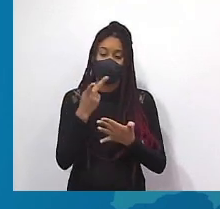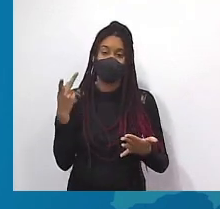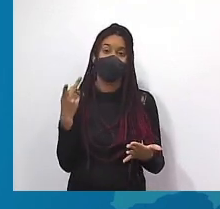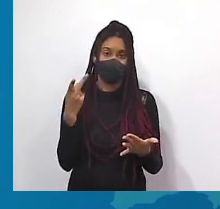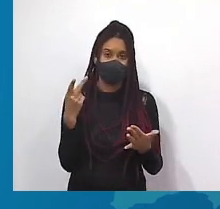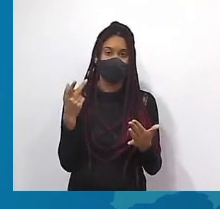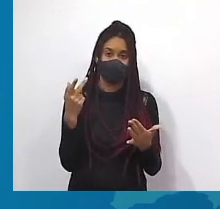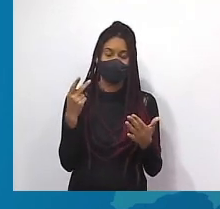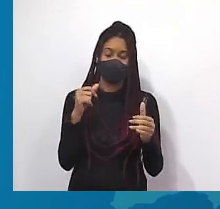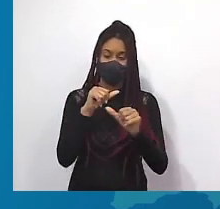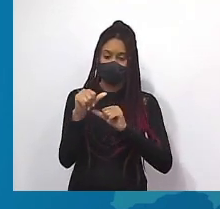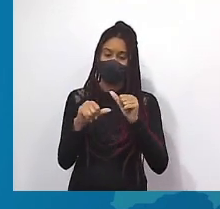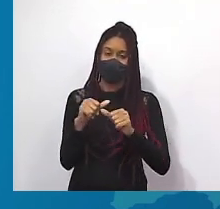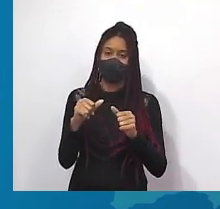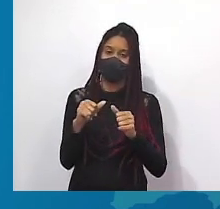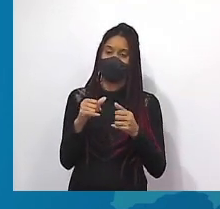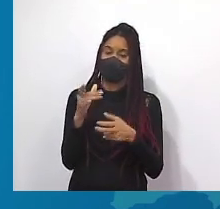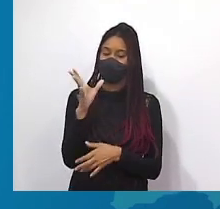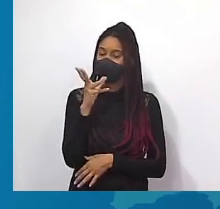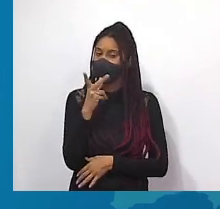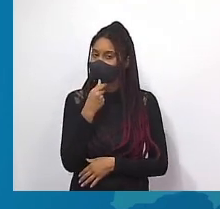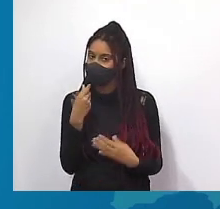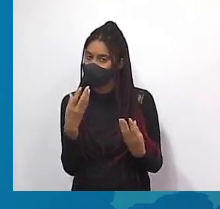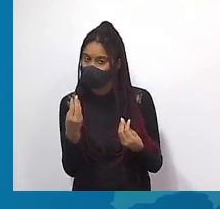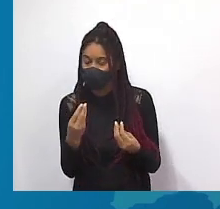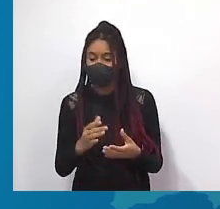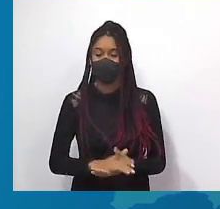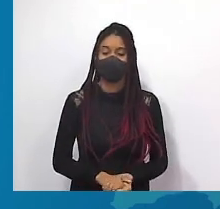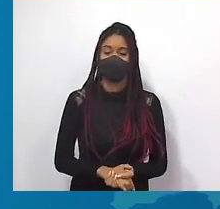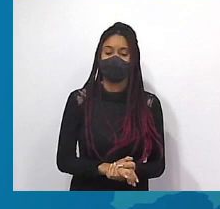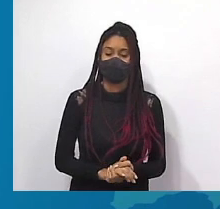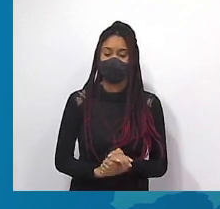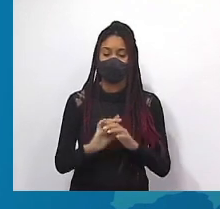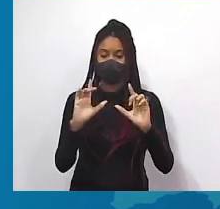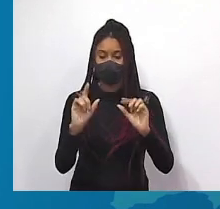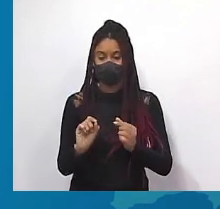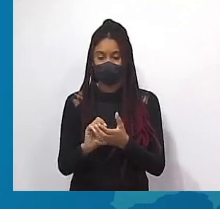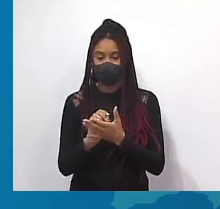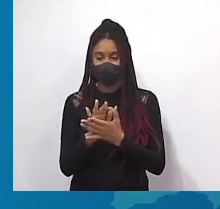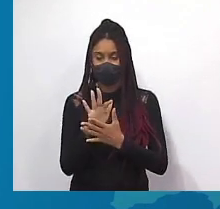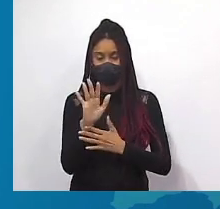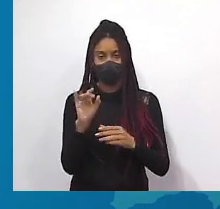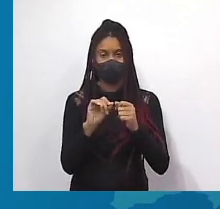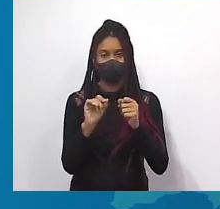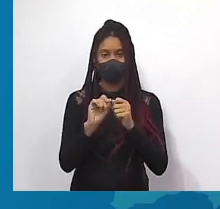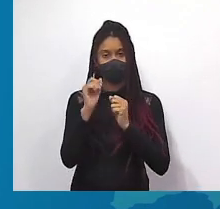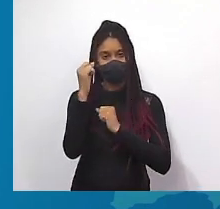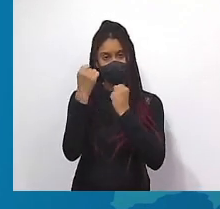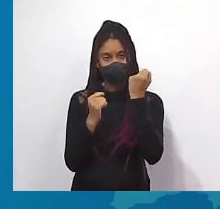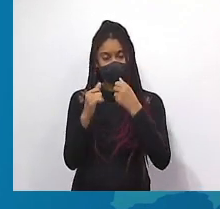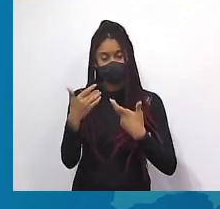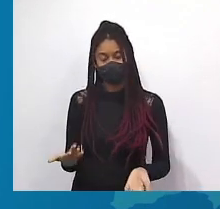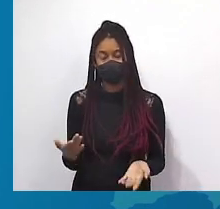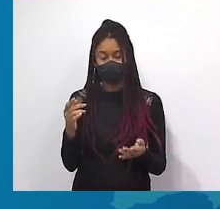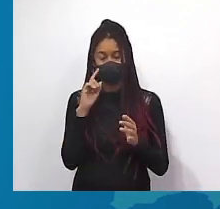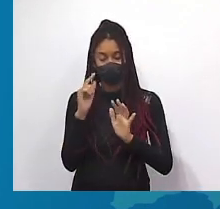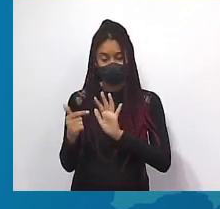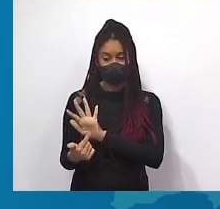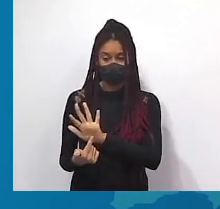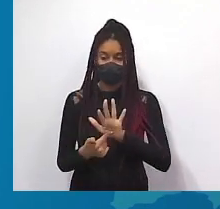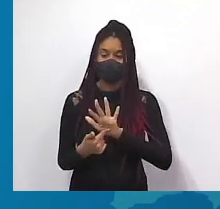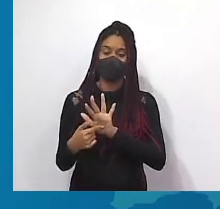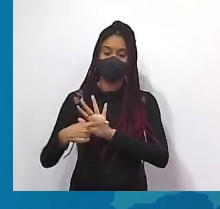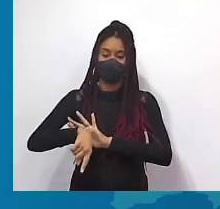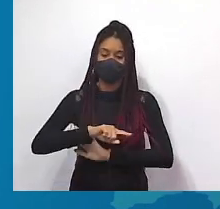atmosférica ou uma diminuição da quantidade de gás liberado pela indústria. Então aqui eu mostro um pouco do que é